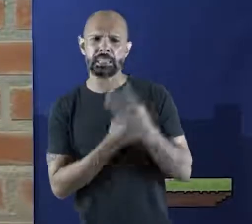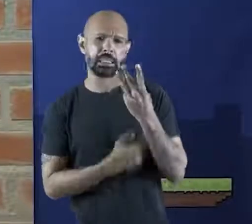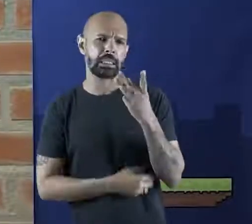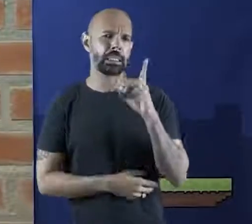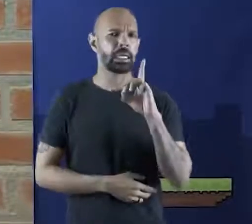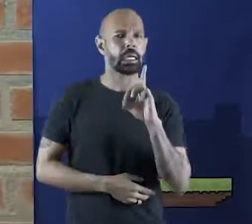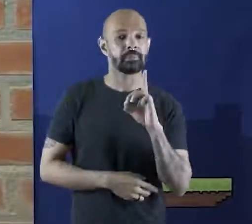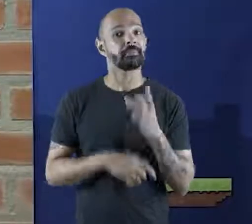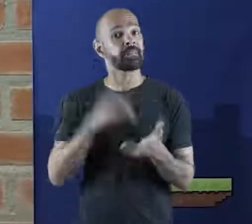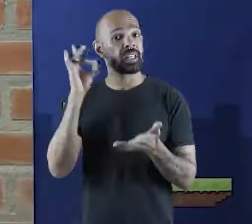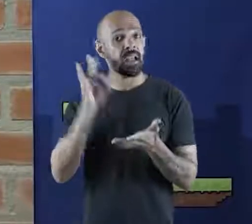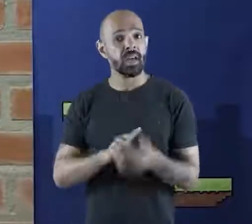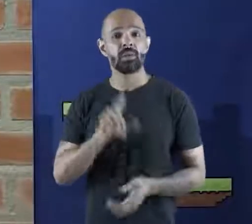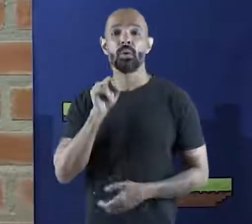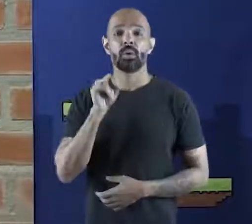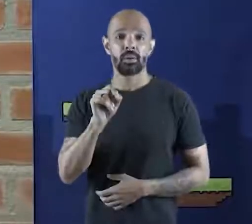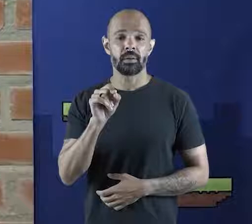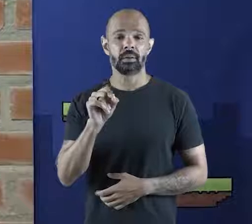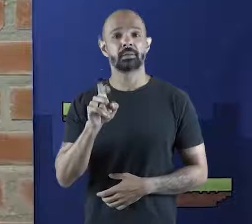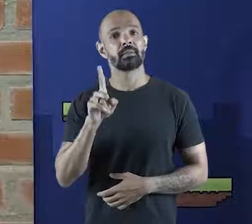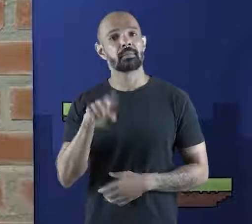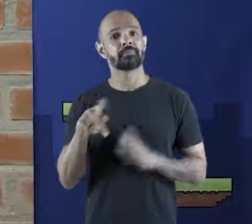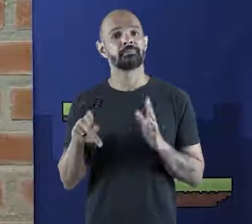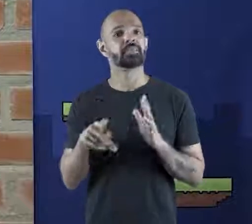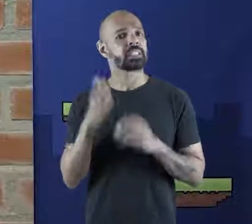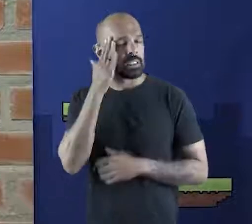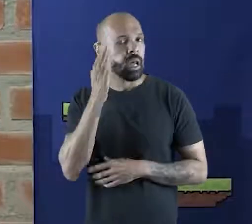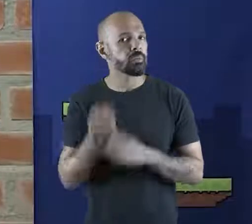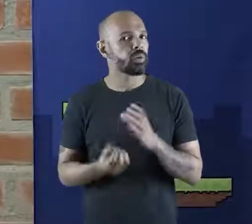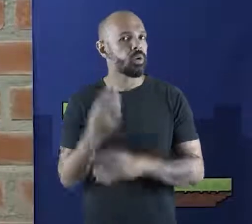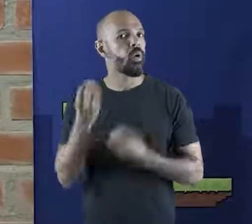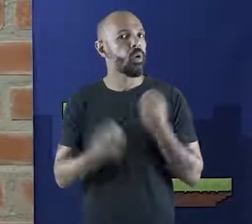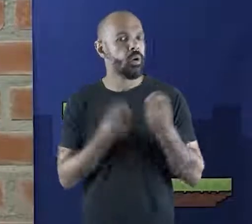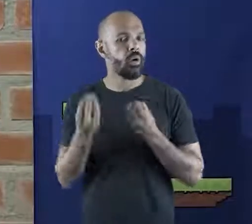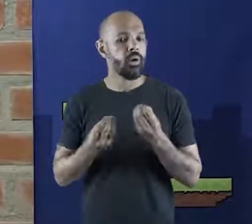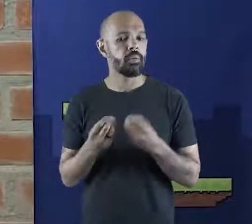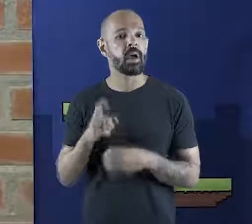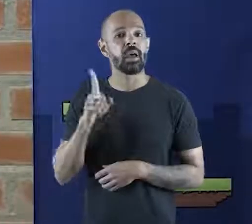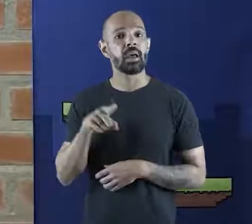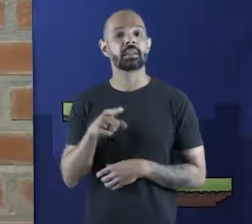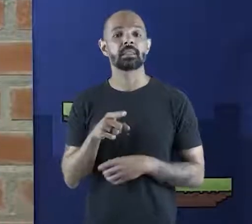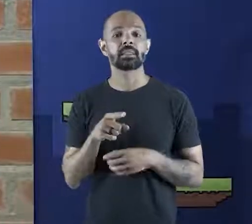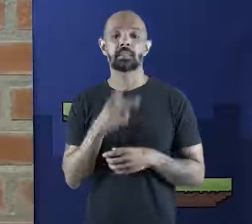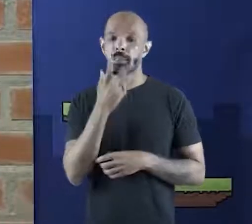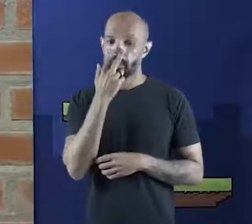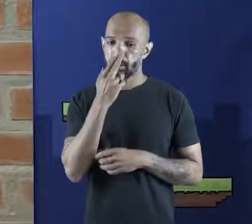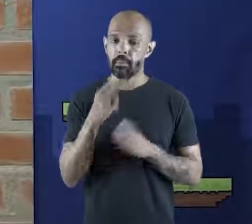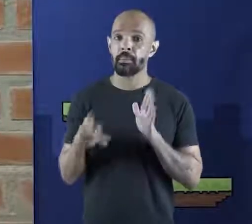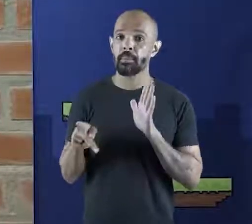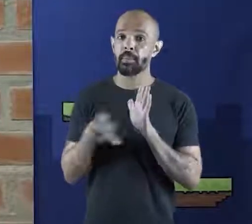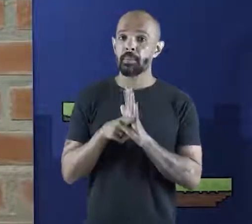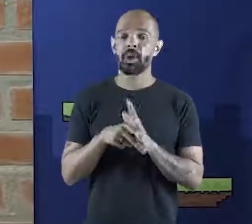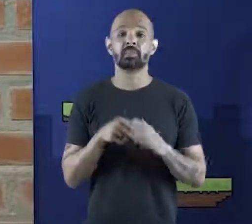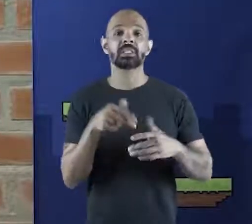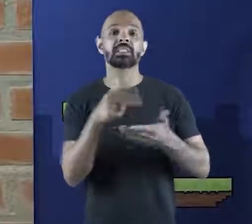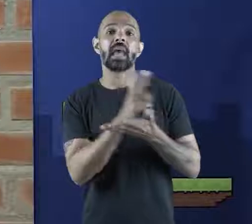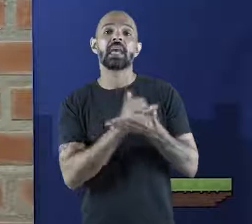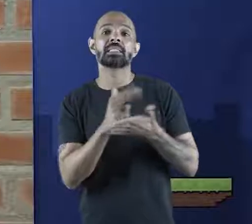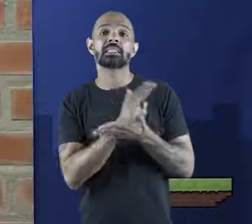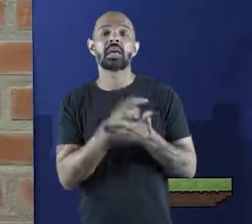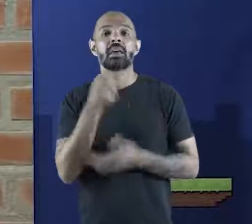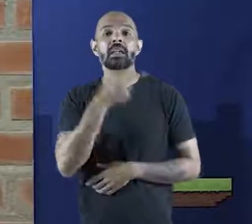seja, na realidade, isso aí veio, sabe de onde? Isso veio da técnica cinematográfica usada em animação, em desenho